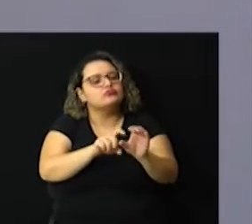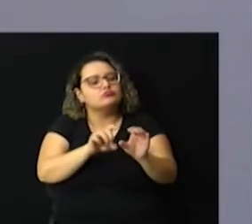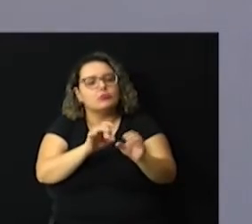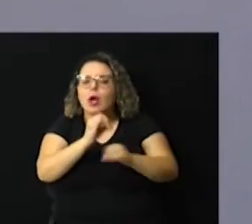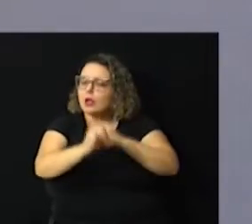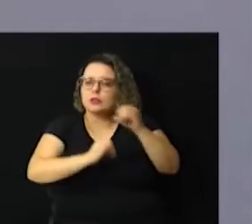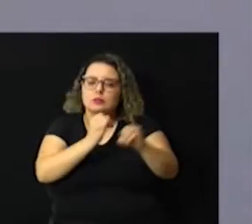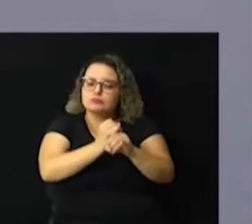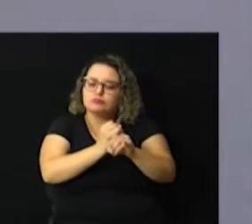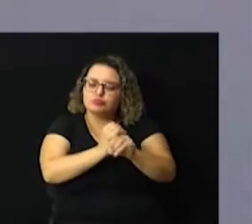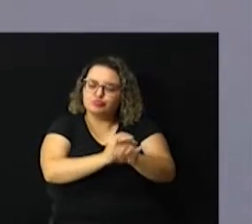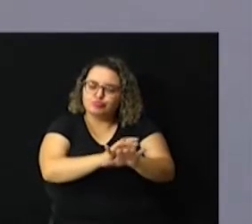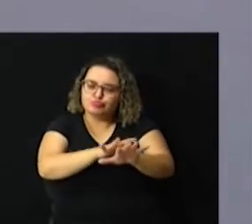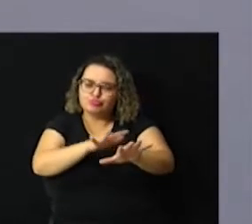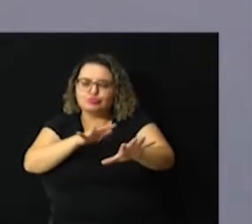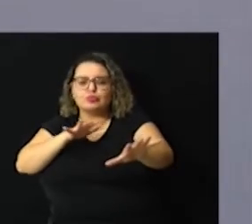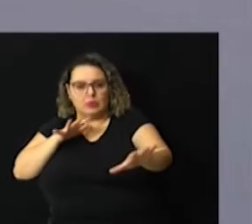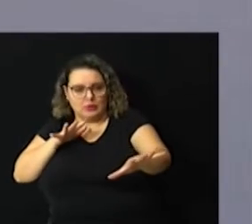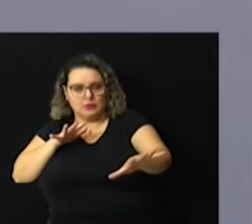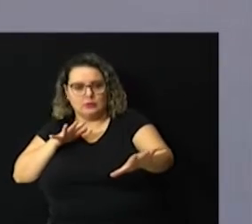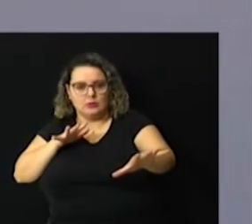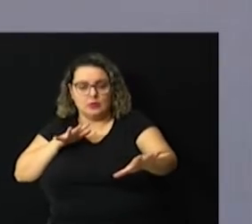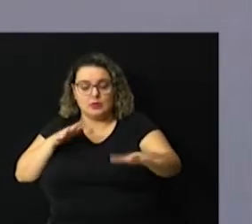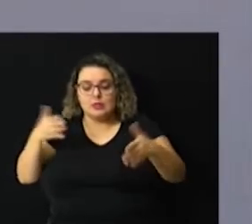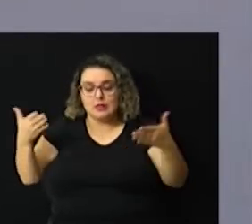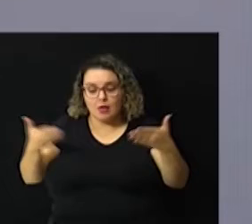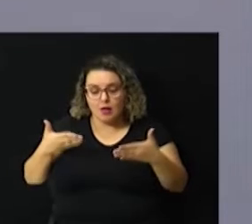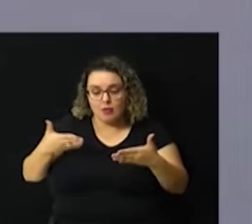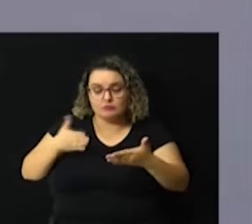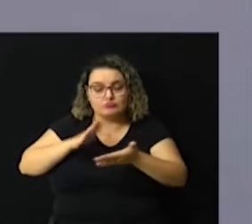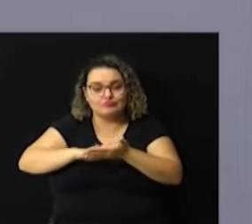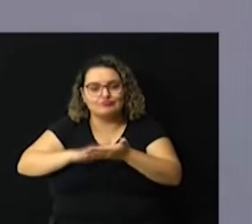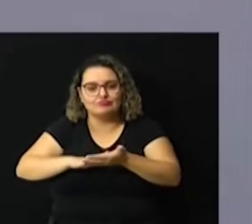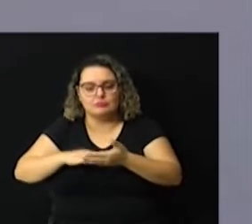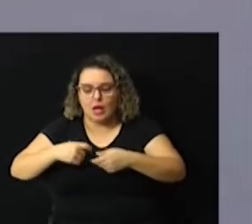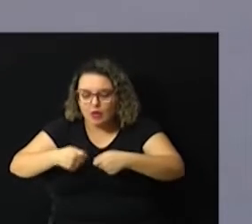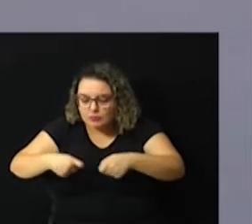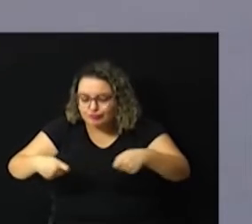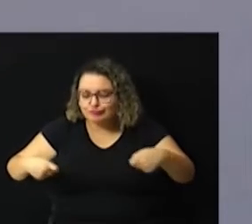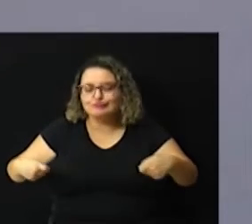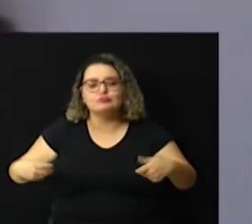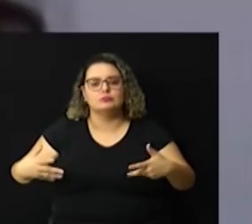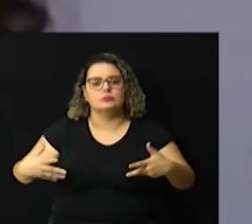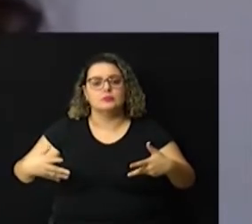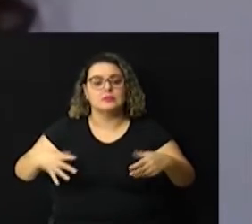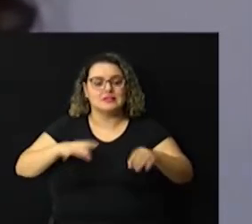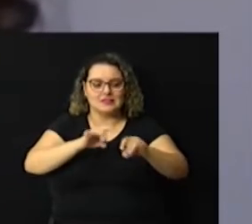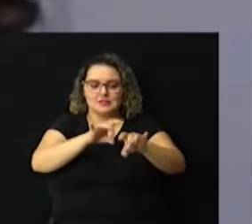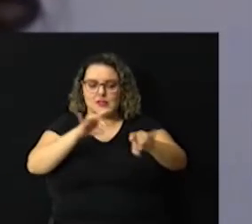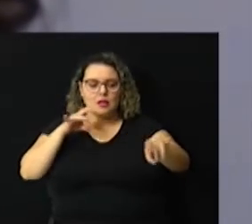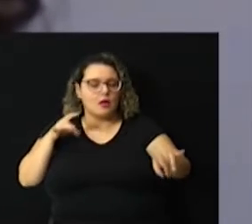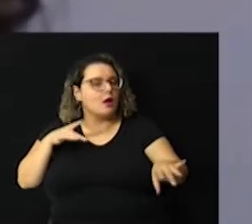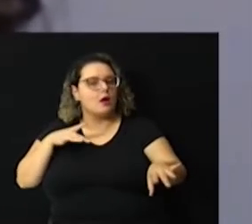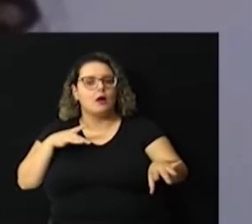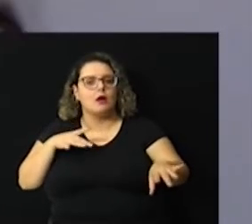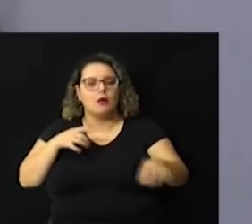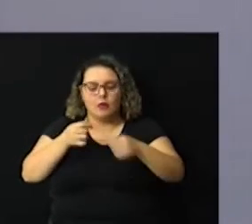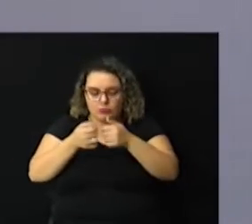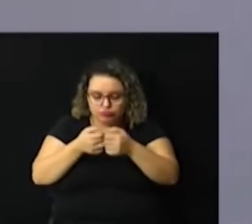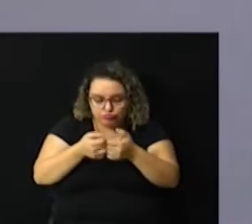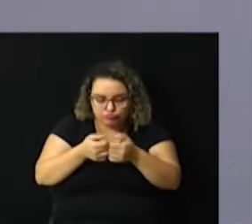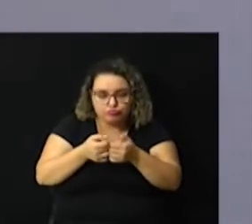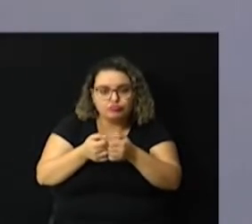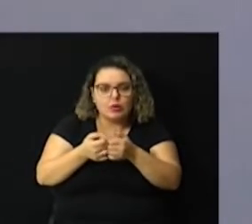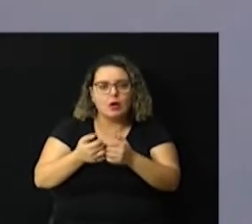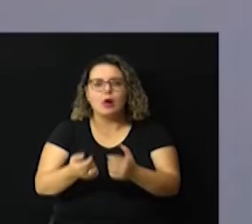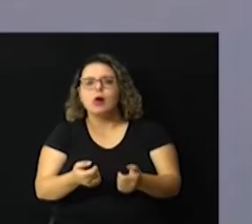no momento em que tudo é tela, tudo né, os adolescentes, eles saem da aula online e vão para o celular,